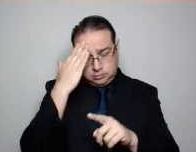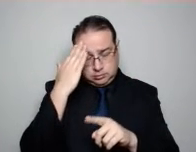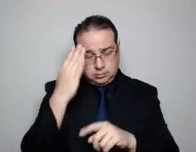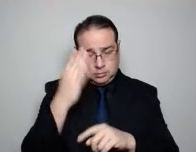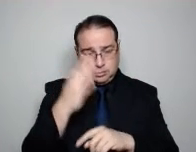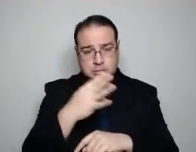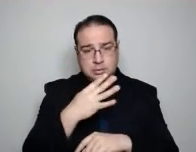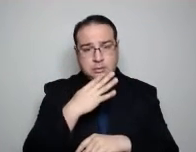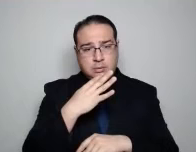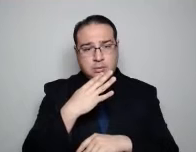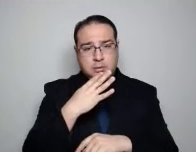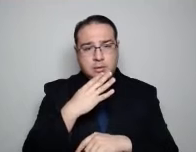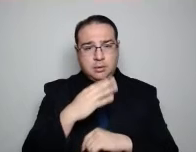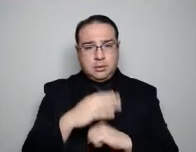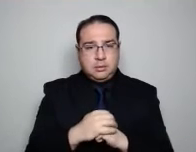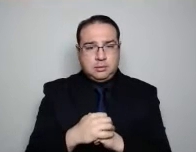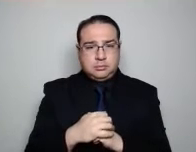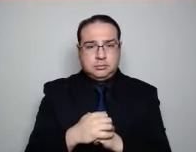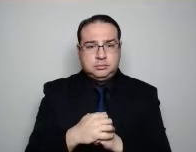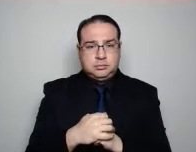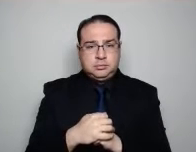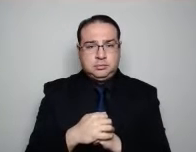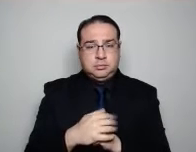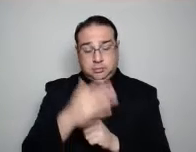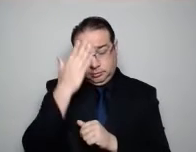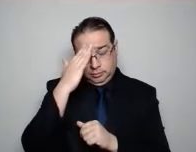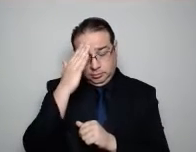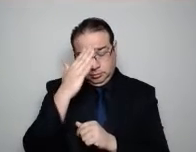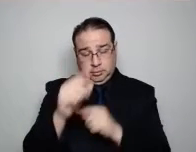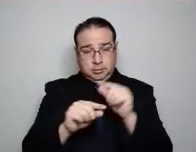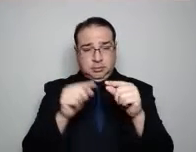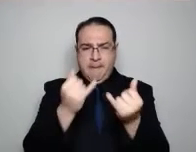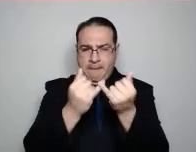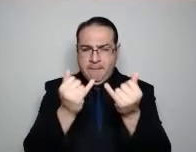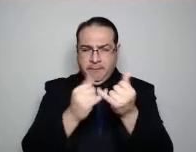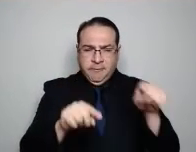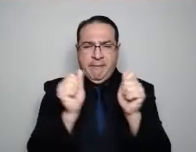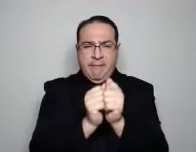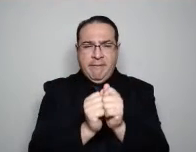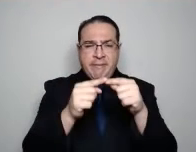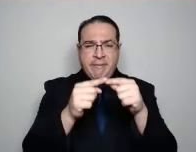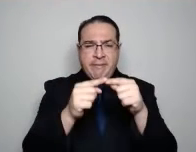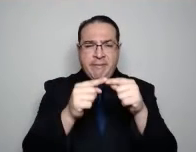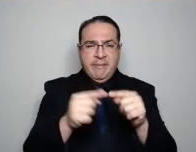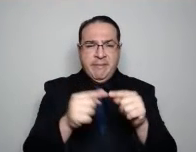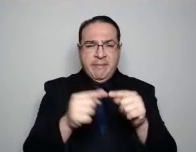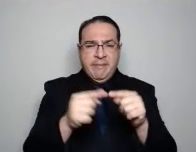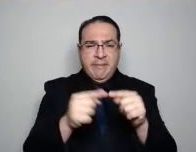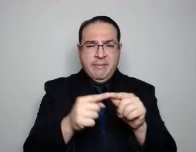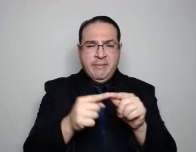e fumaça do bom direito nessa questão, quando passa por cima desse conceito jurídico, eu penso que